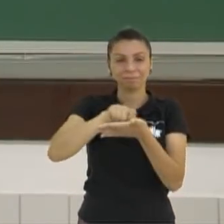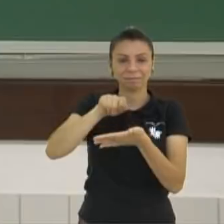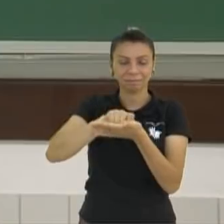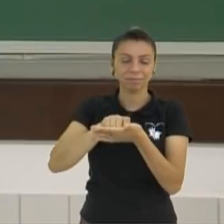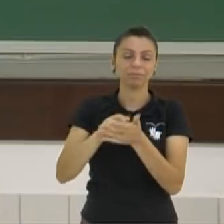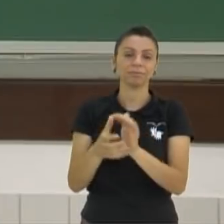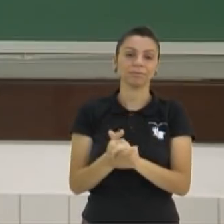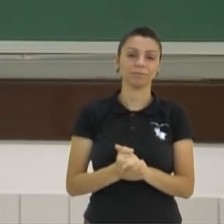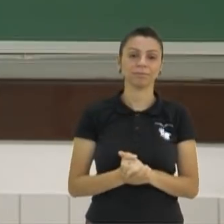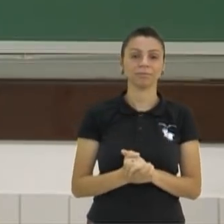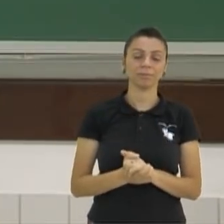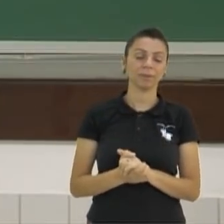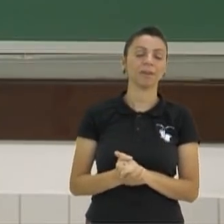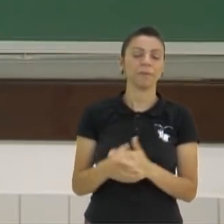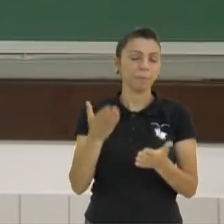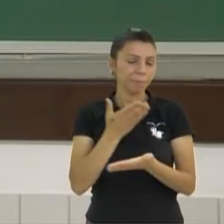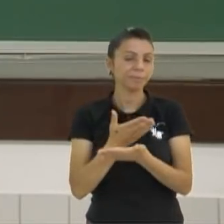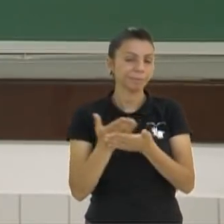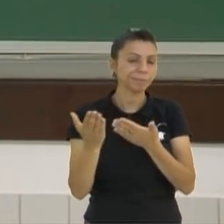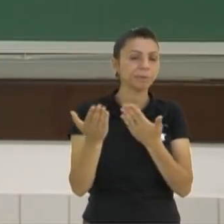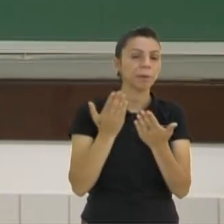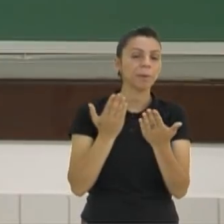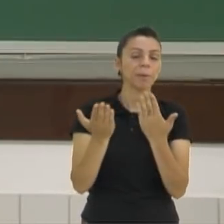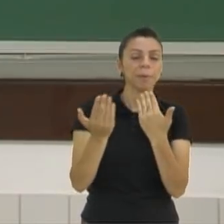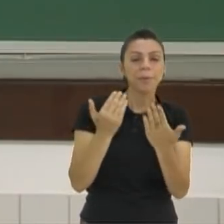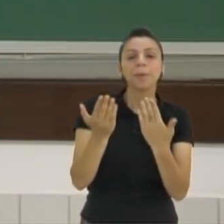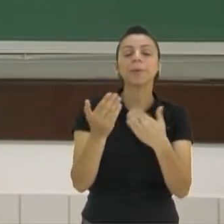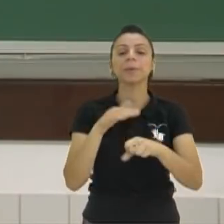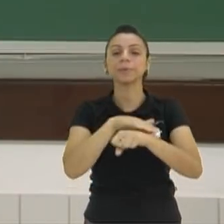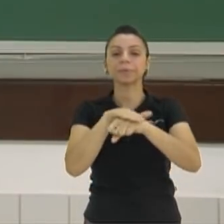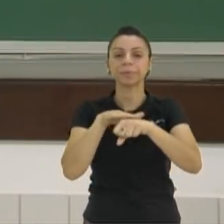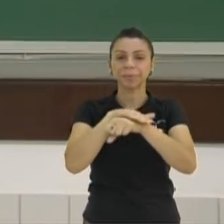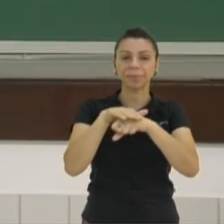aula inaugural, vamos conversar sobre os textos sagrados